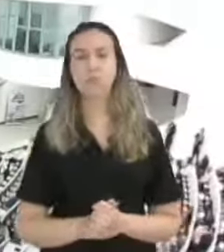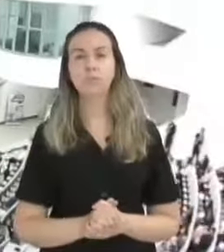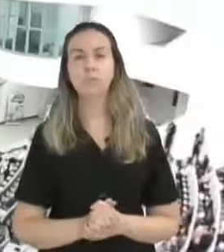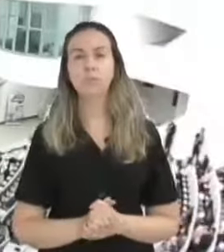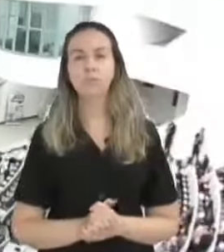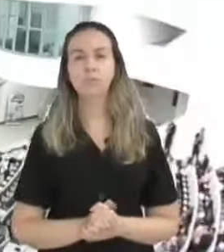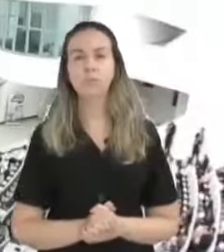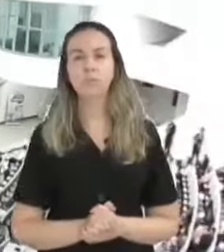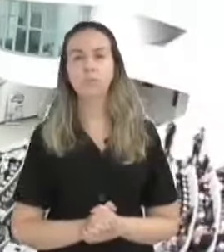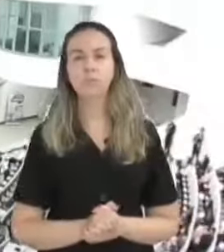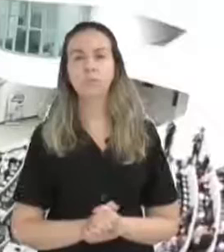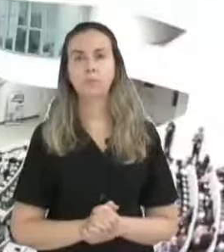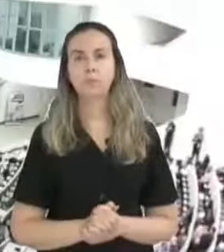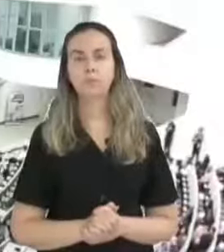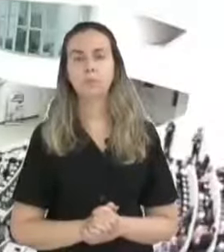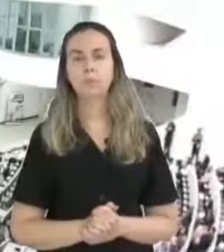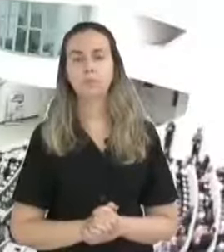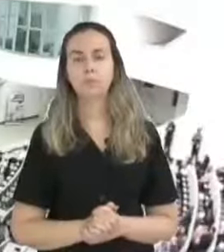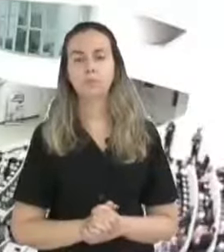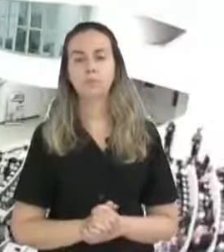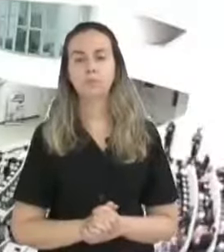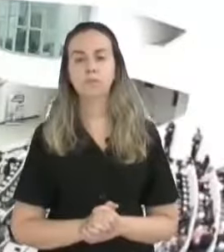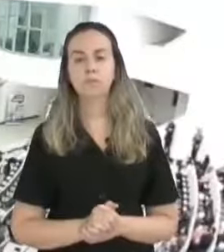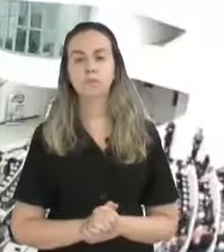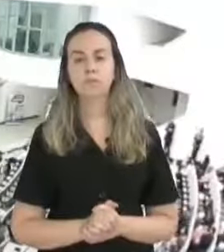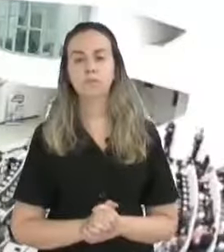Aleluia. Glória a Deus.